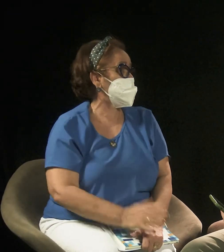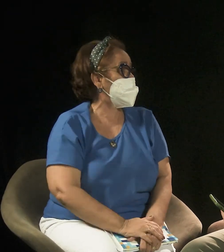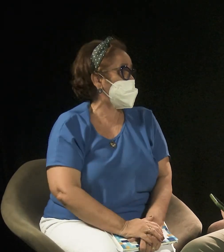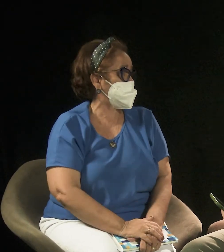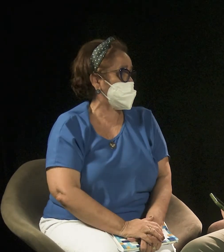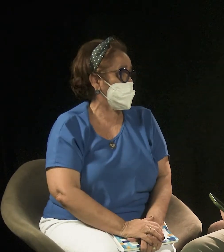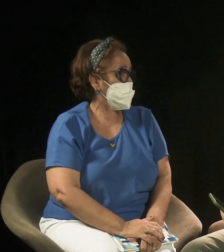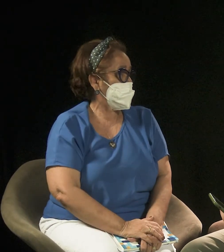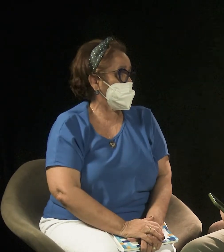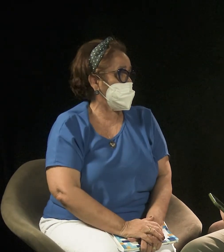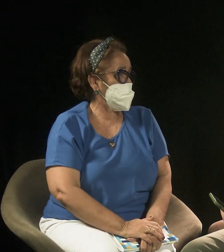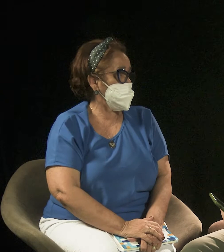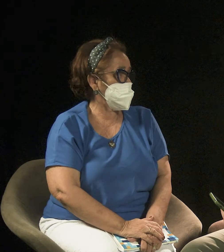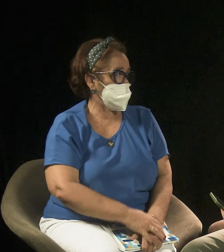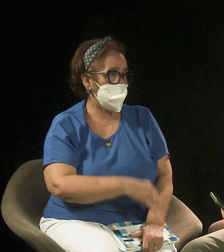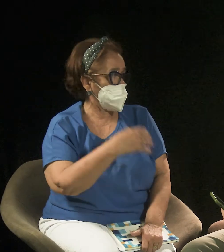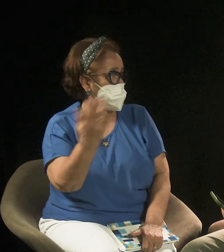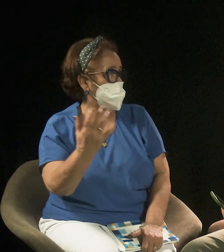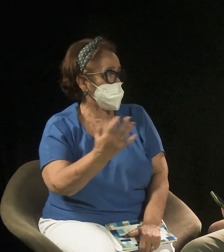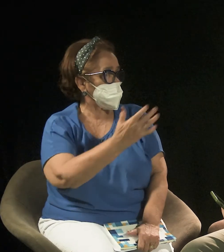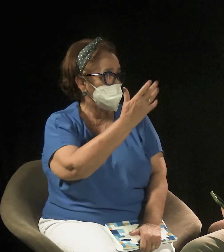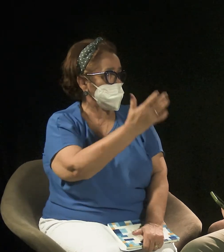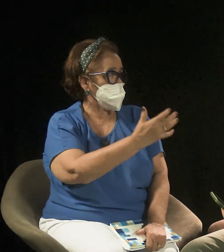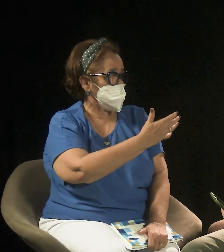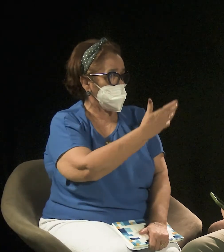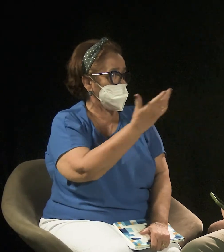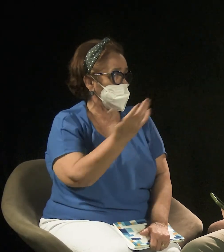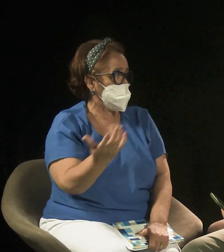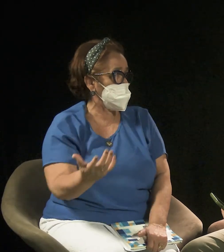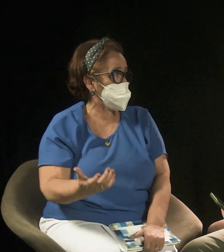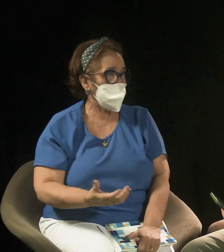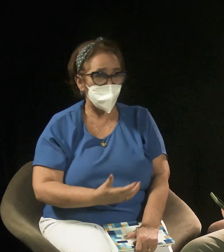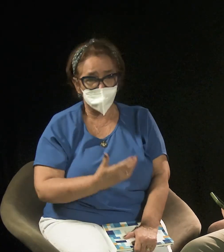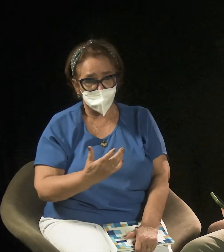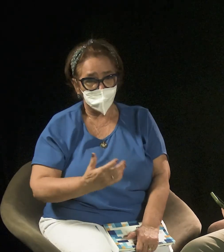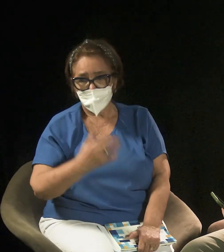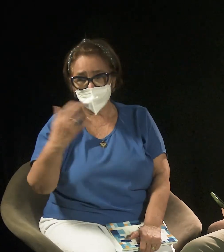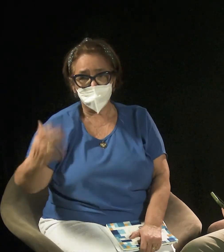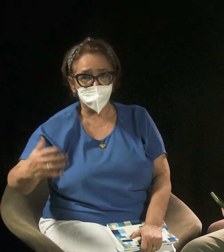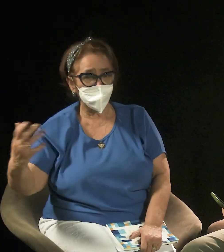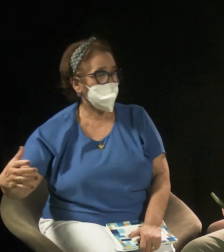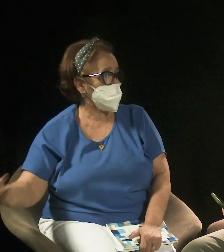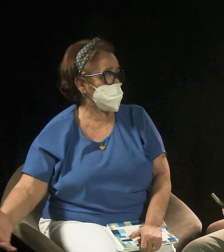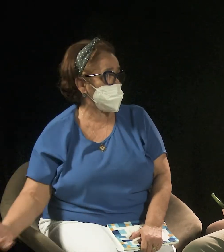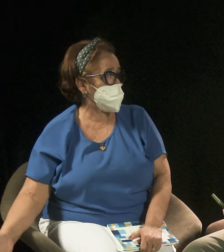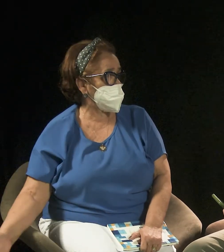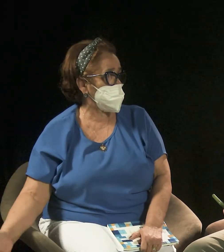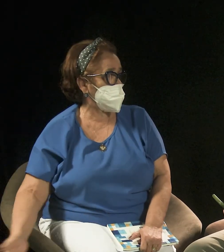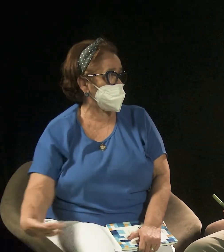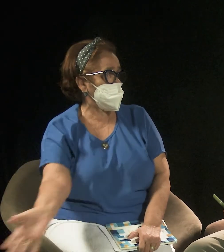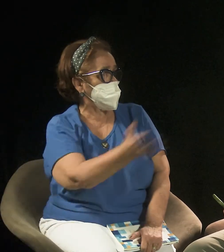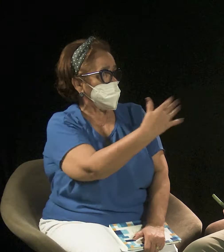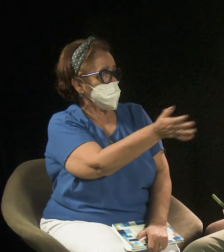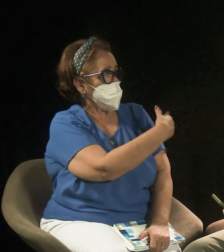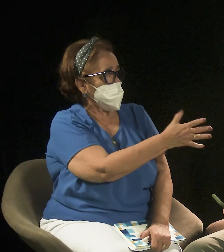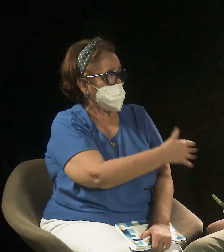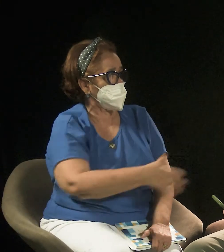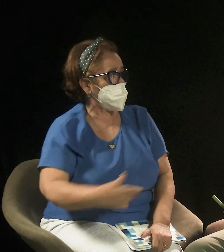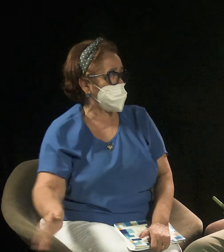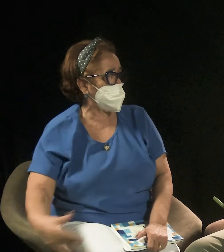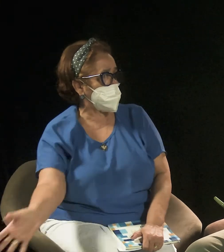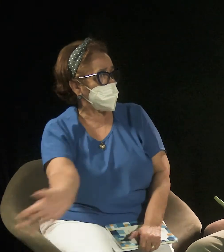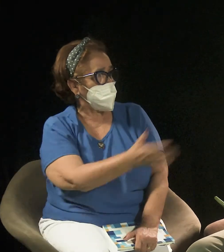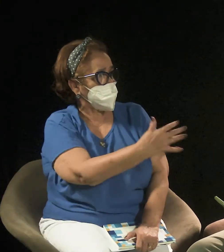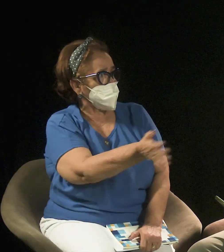qualquer coisa basta. Exatamente. Né? Então leva, como às vezes a gente viu o tratamento da escola rural. Aquilo que não dava certo na escola da sede, manda para a zona rural.